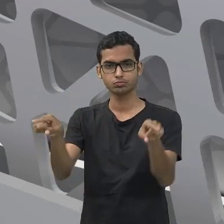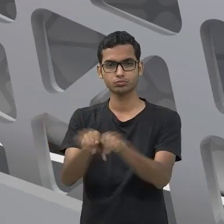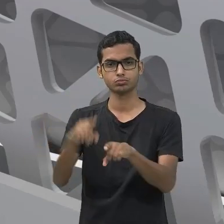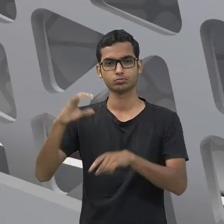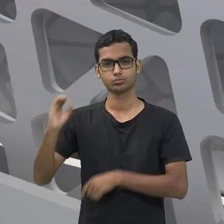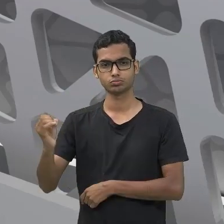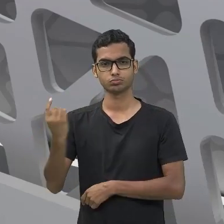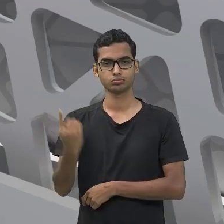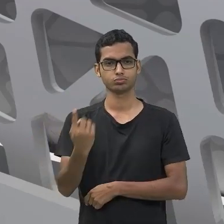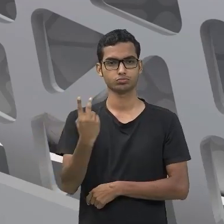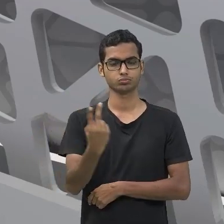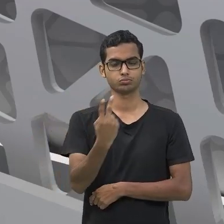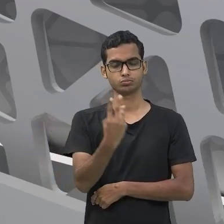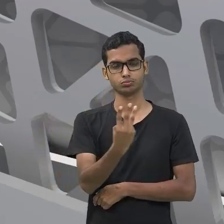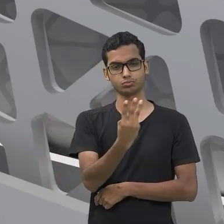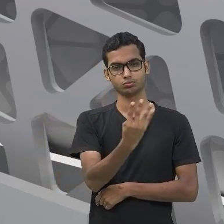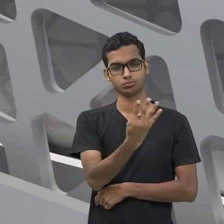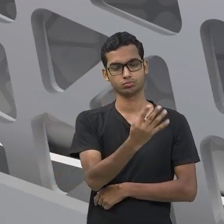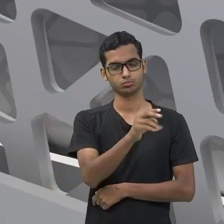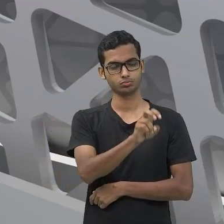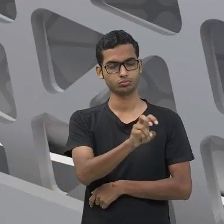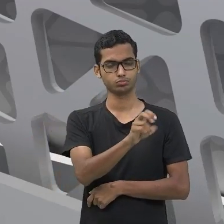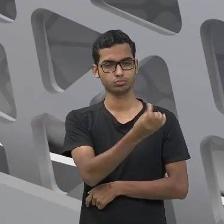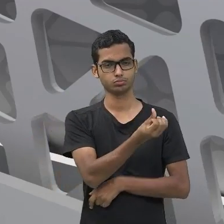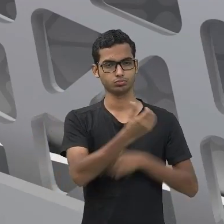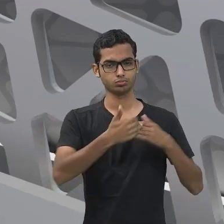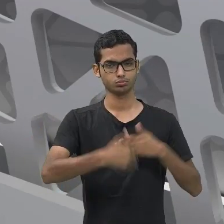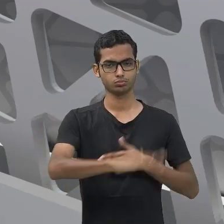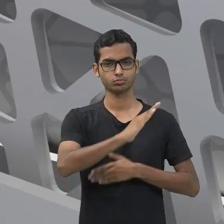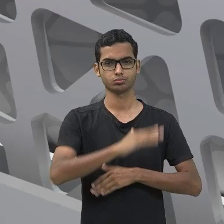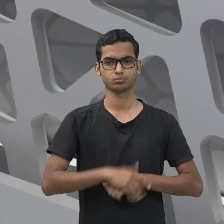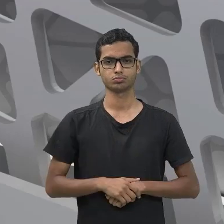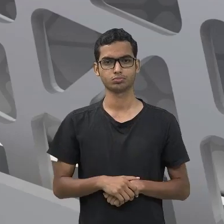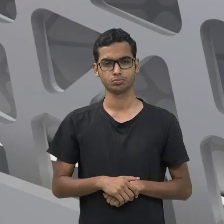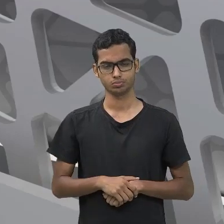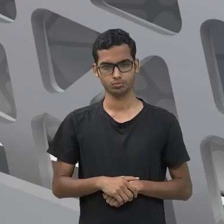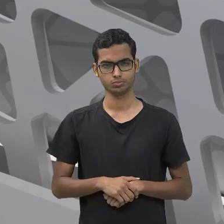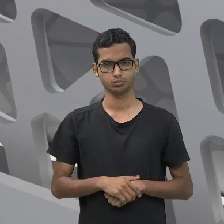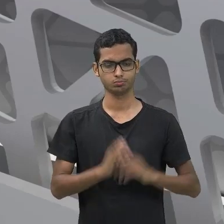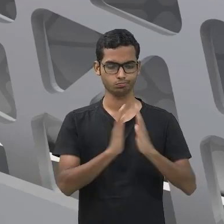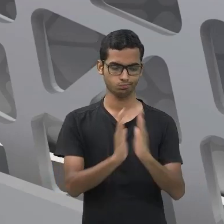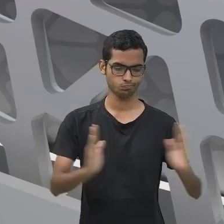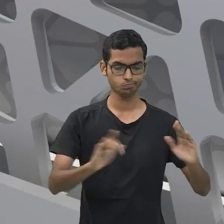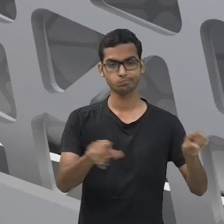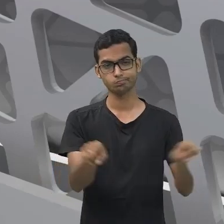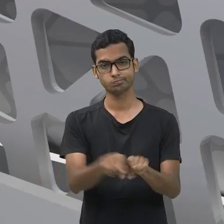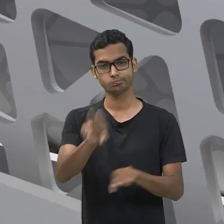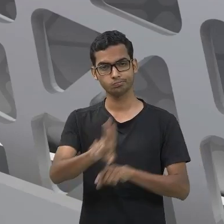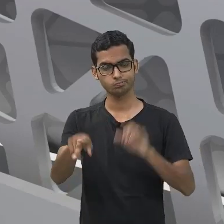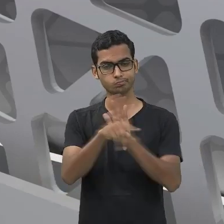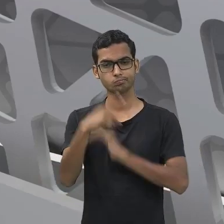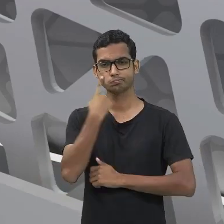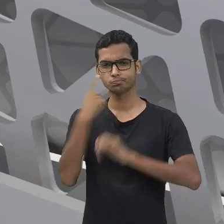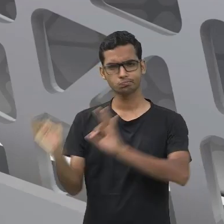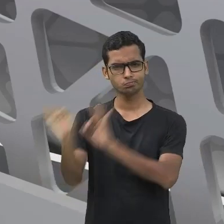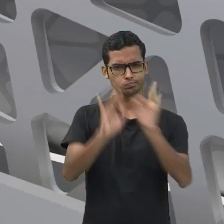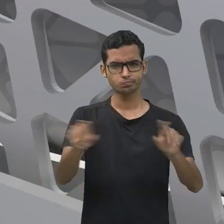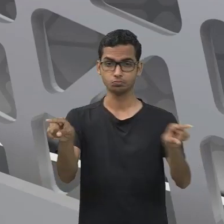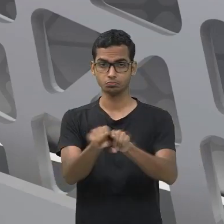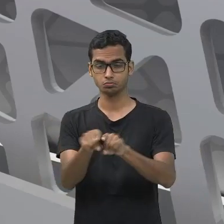2, 3, 4, 5, 6 e assim por diante, tá bom? São aqueles números que a gente usa para conferir e somente os